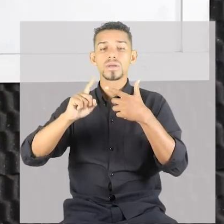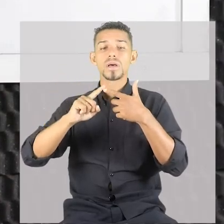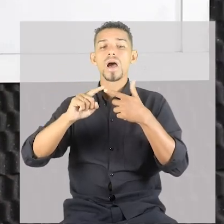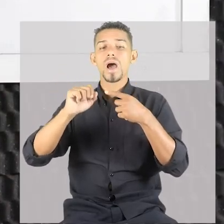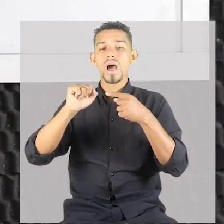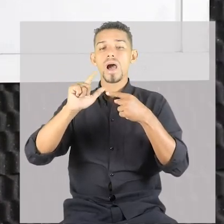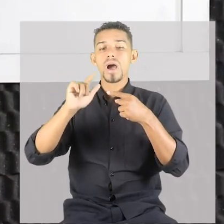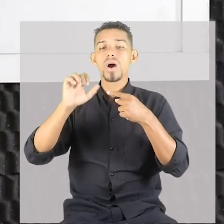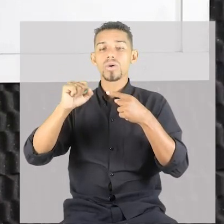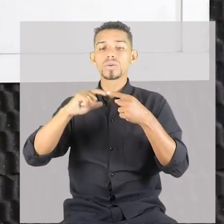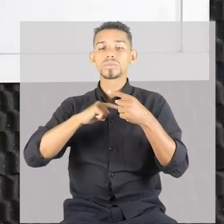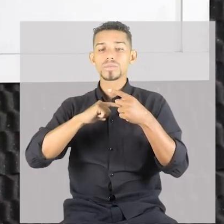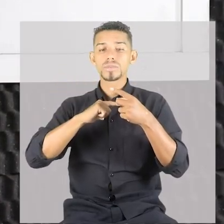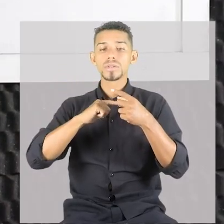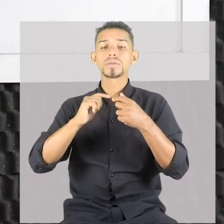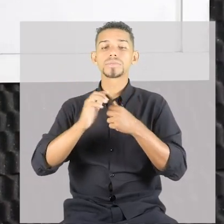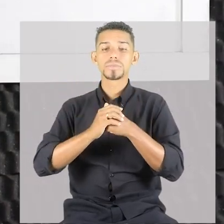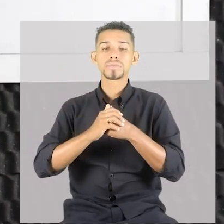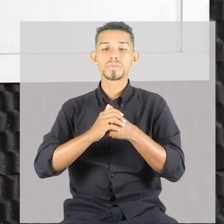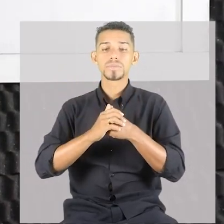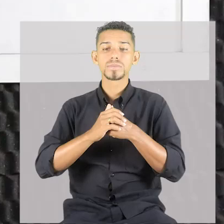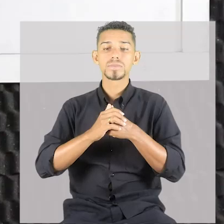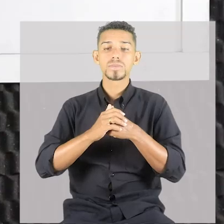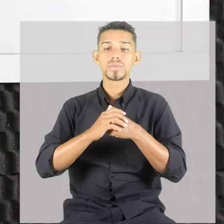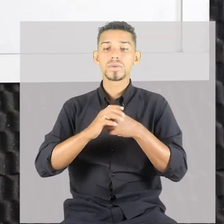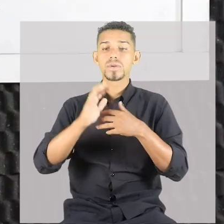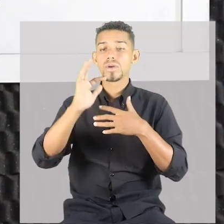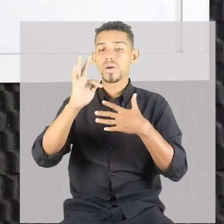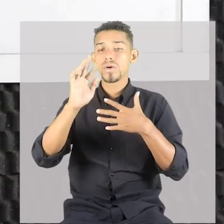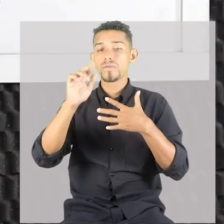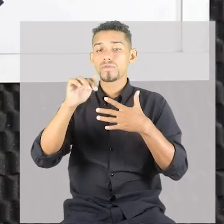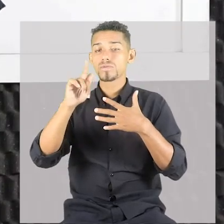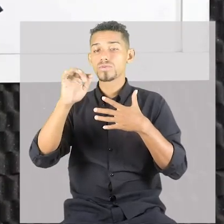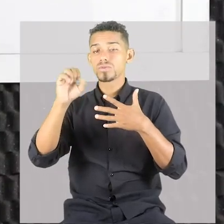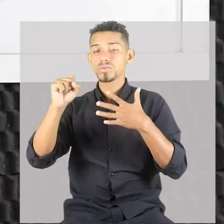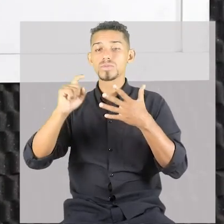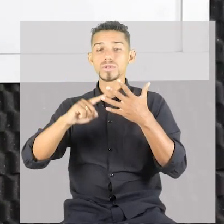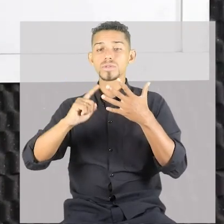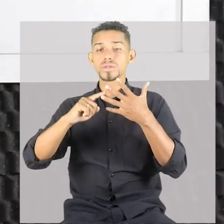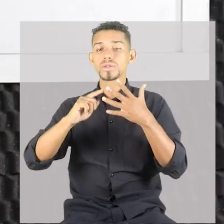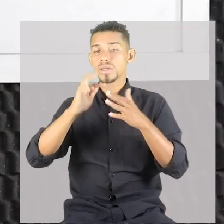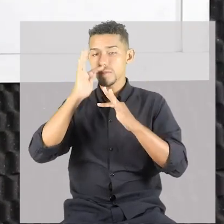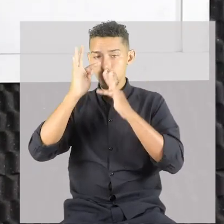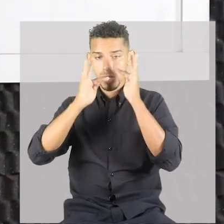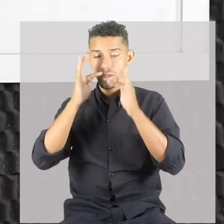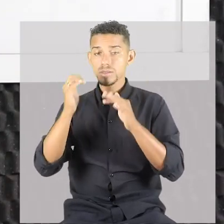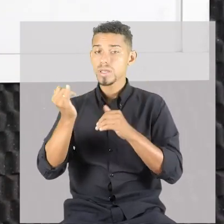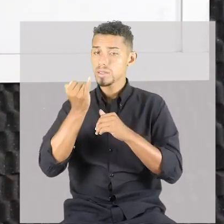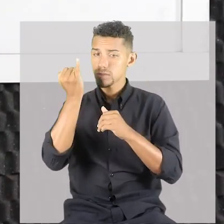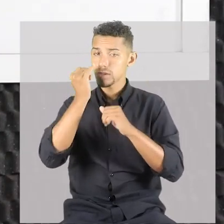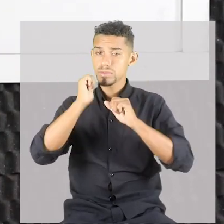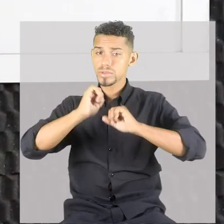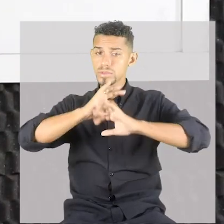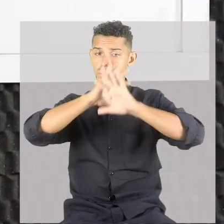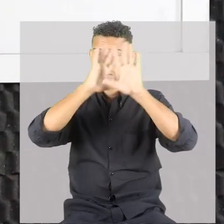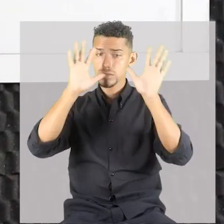celular, as bactérias possuem parede celular, fungos e plantas. E eu acho até interessante a gente esclarecer, né, um pouquinho